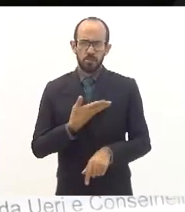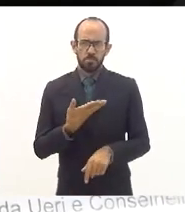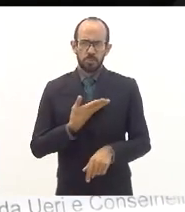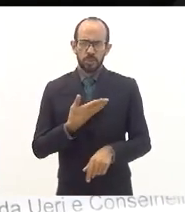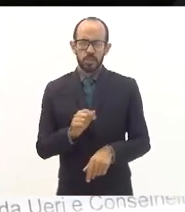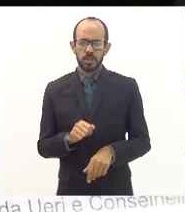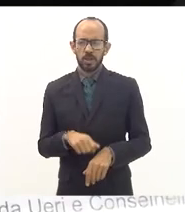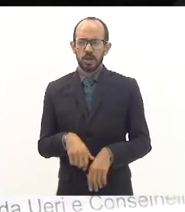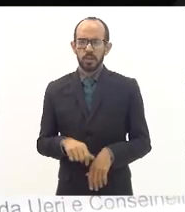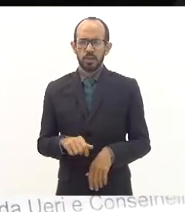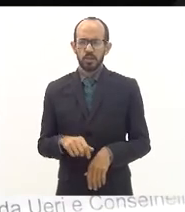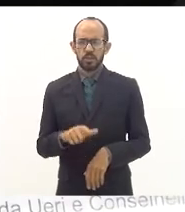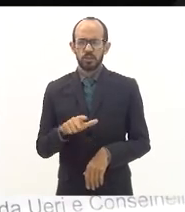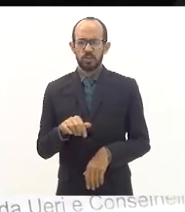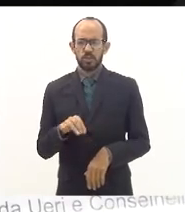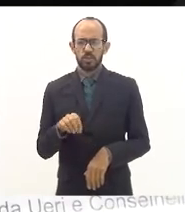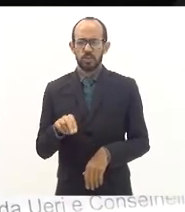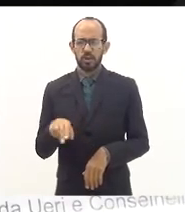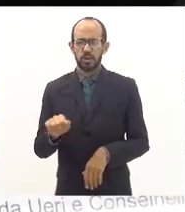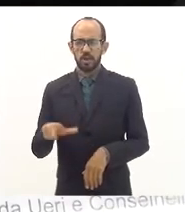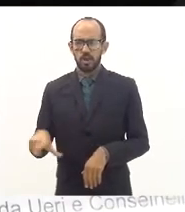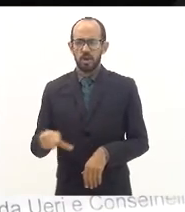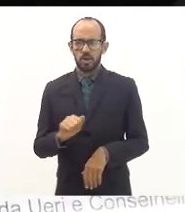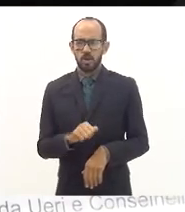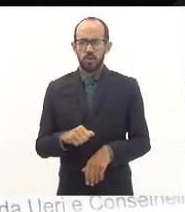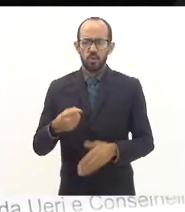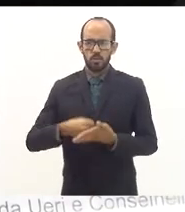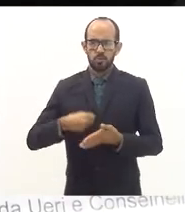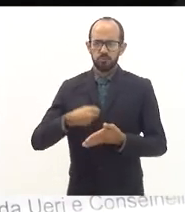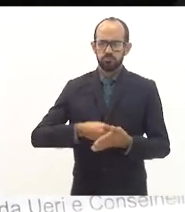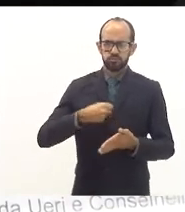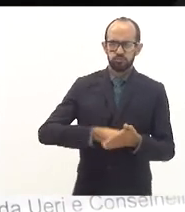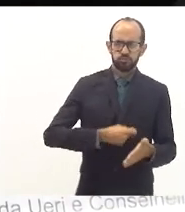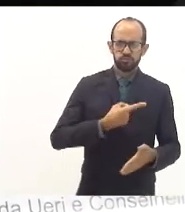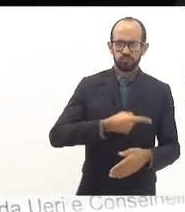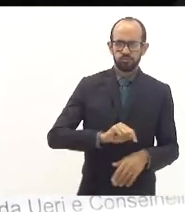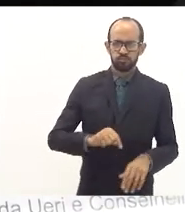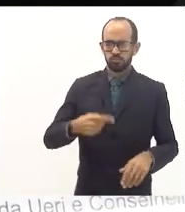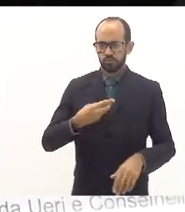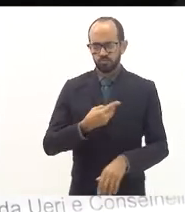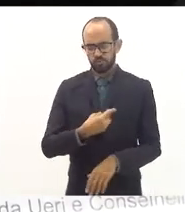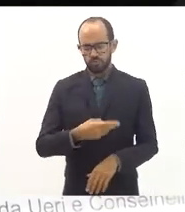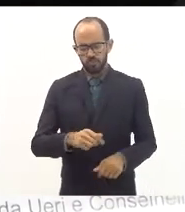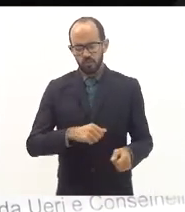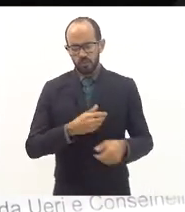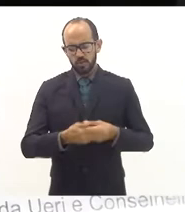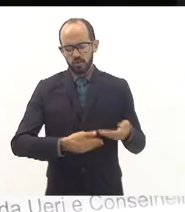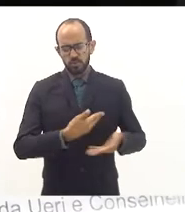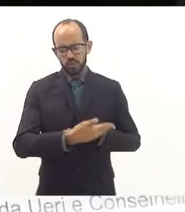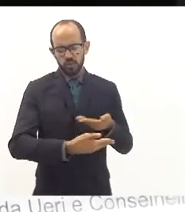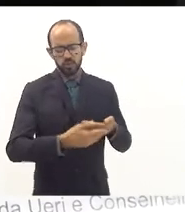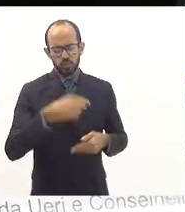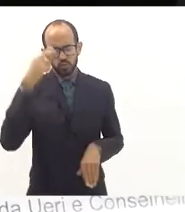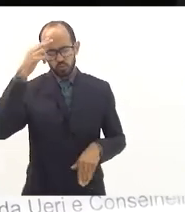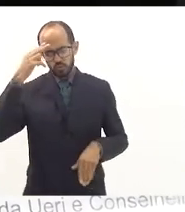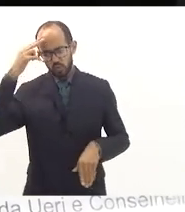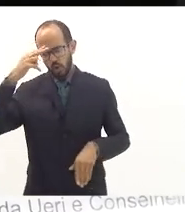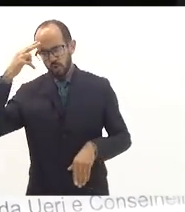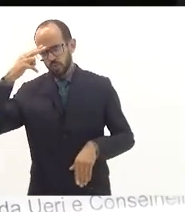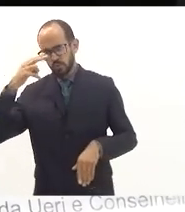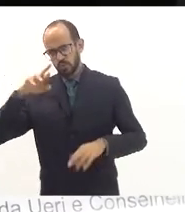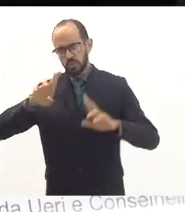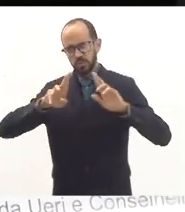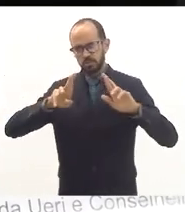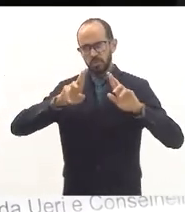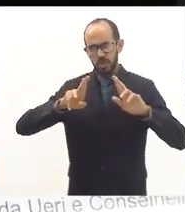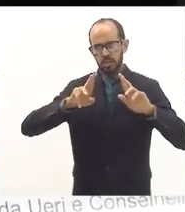companheira de tantas lutas, né, dividimos sonhos e esperanças nos